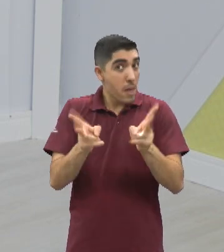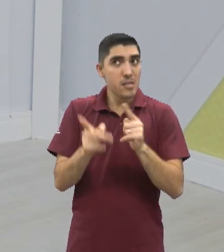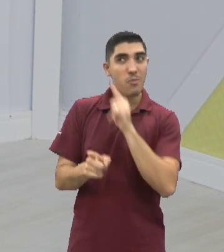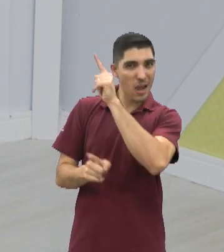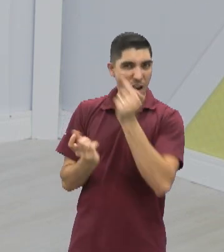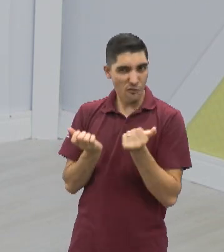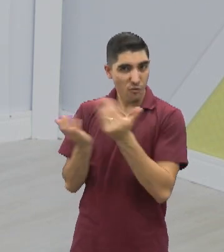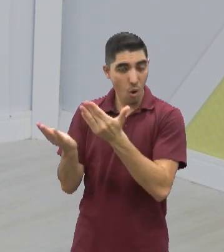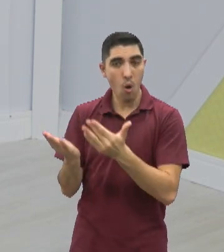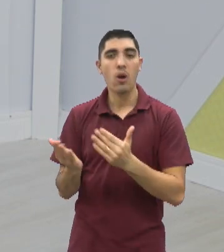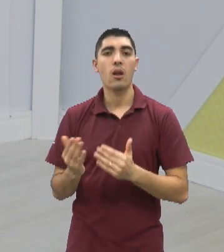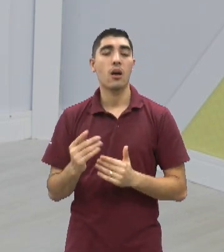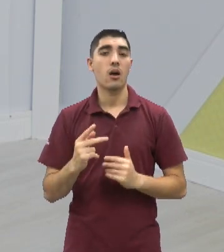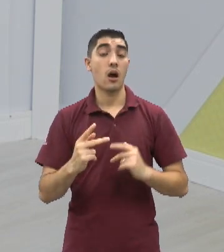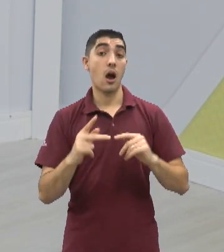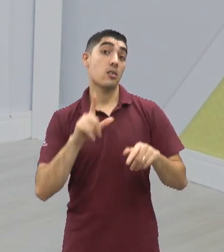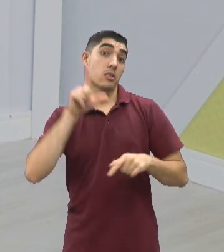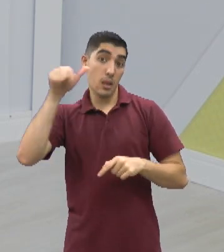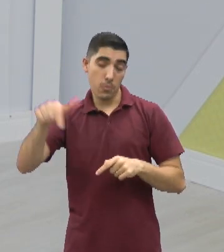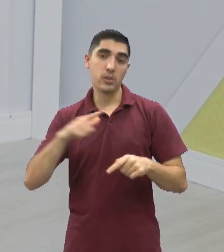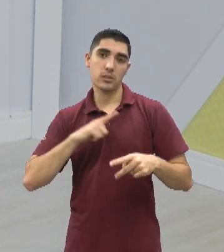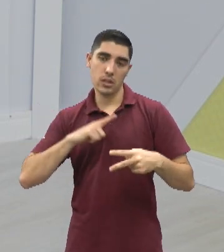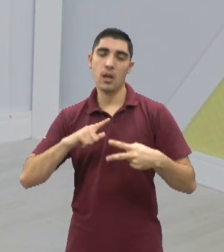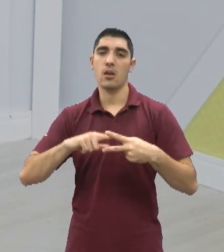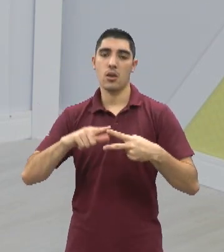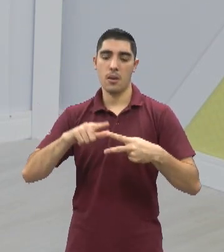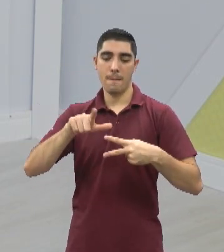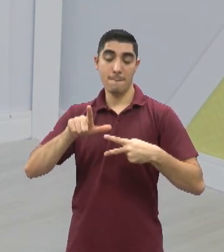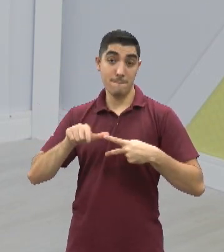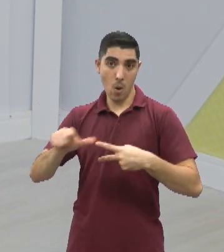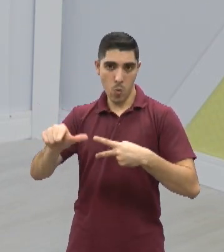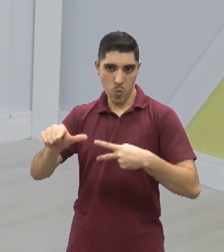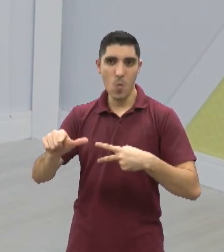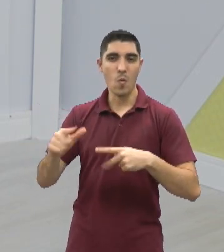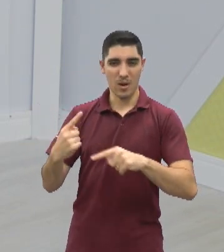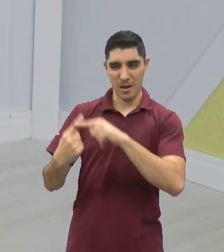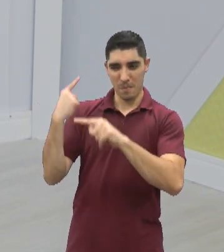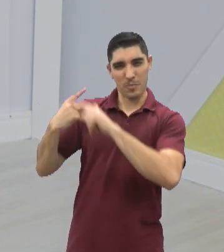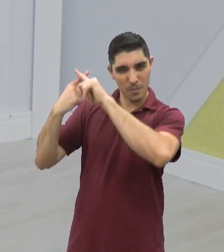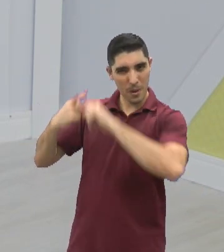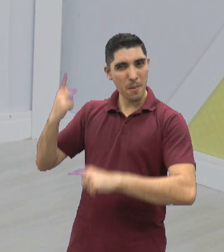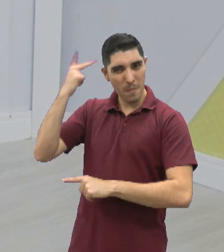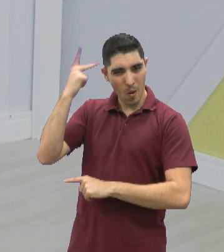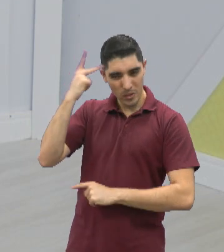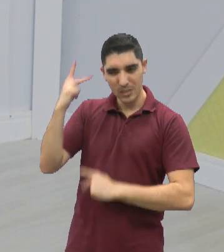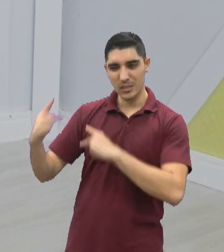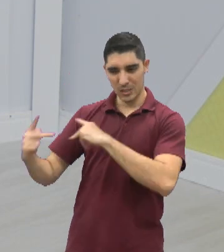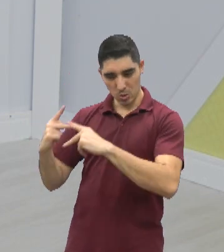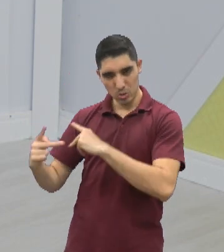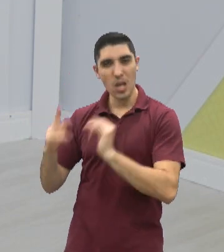que é um clássico, as equipes se equivalem. São José venceu o Bauru no Campeonato Paulista, perdeu também, enfim,